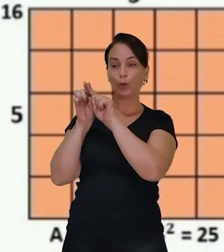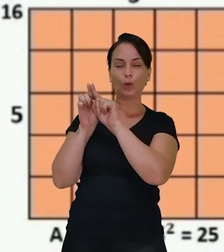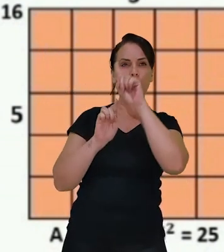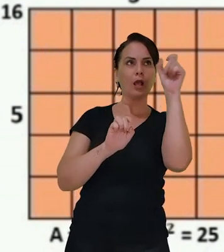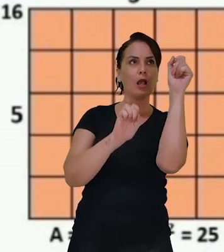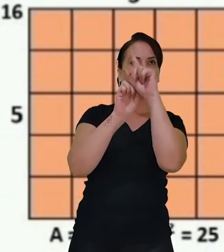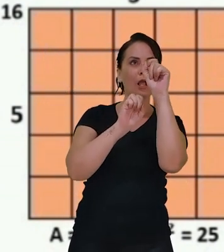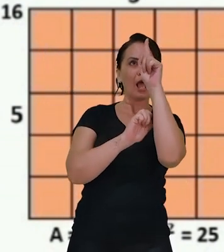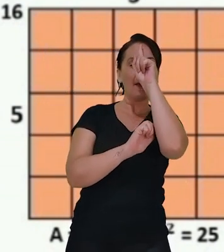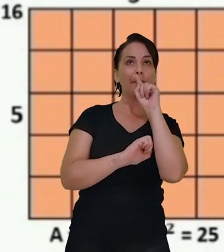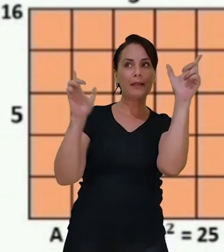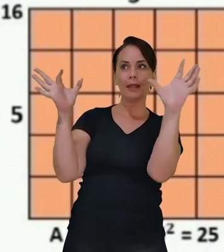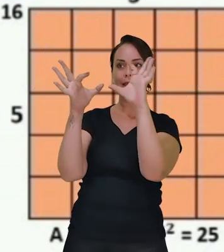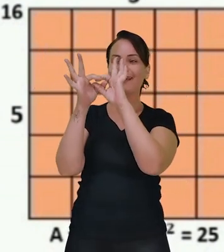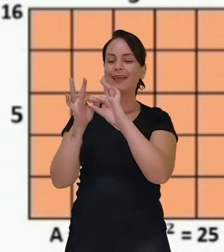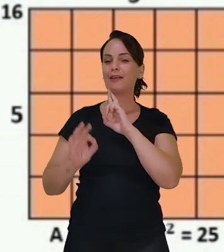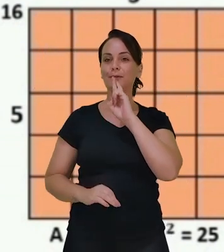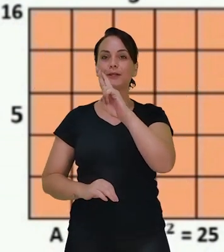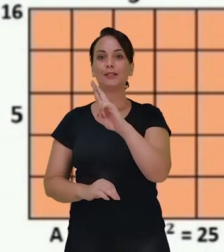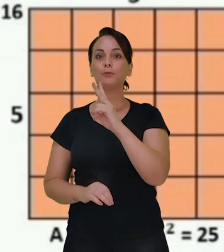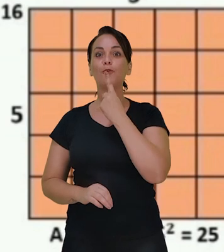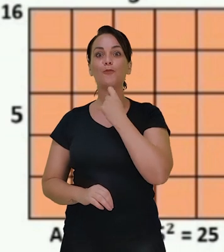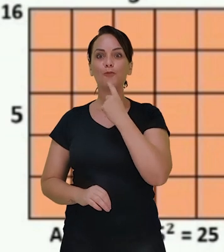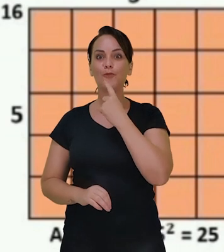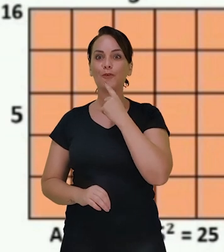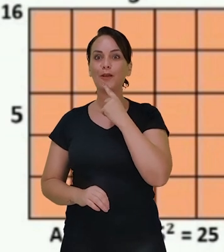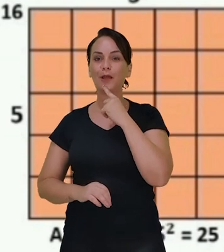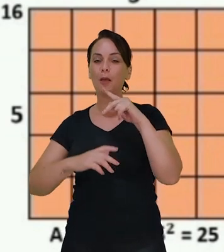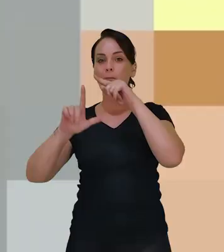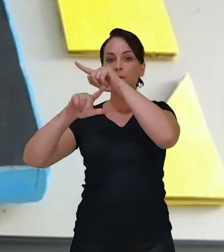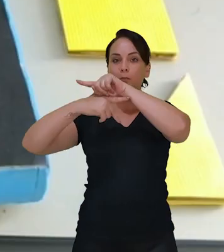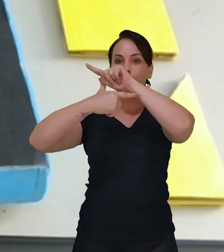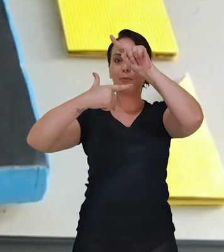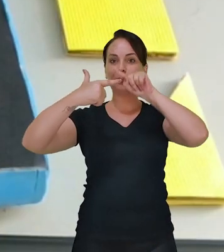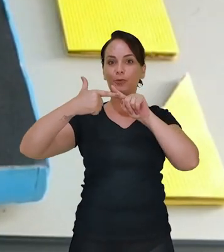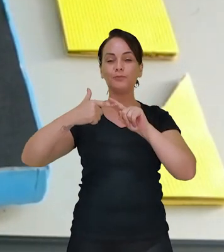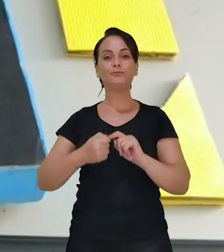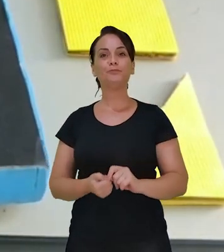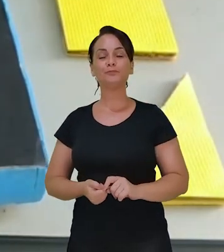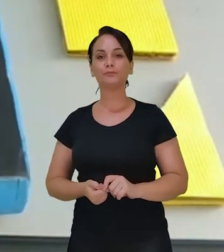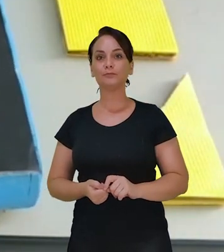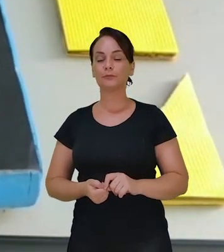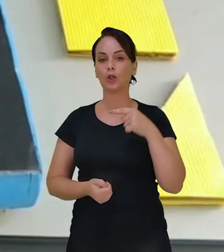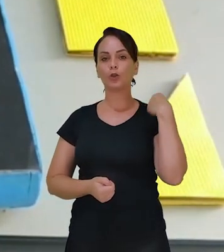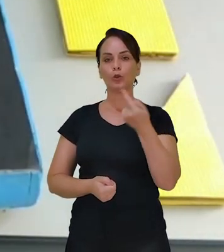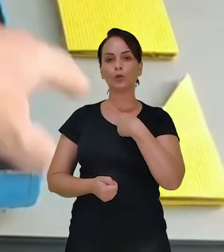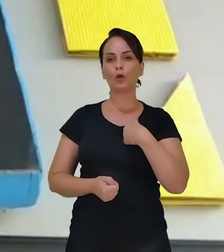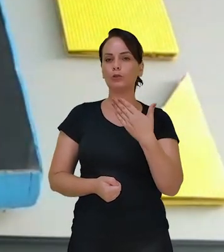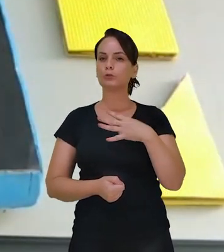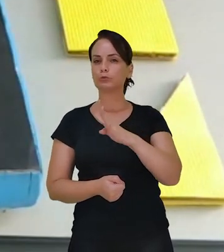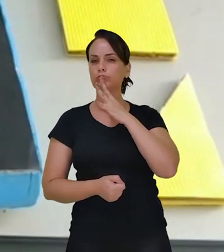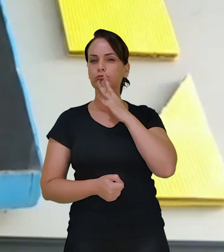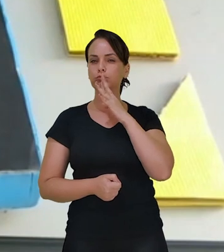amarelo resultará no quadrado vermelho, que é o quadrado inscrito na hipotenusa desse triângulo retângulo. Fazemos um reconhecimento do